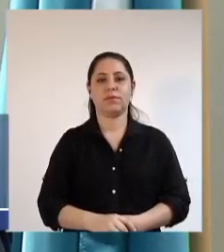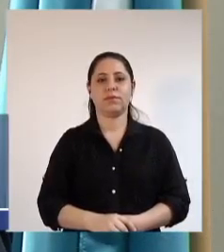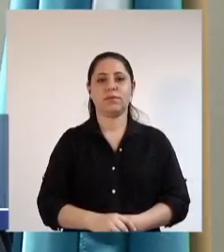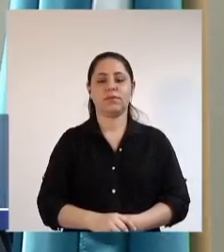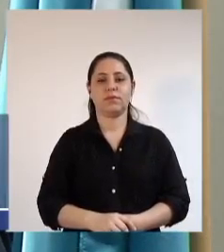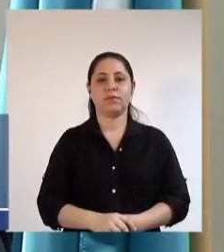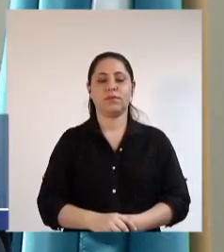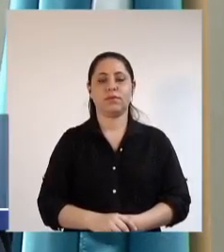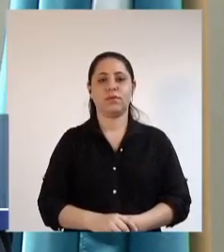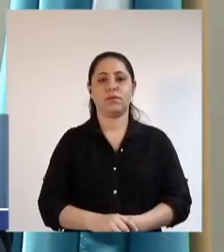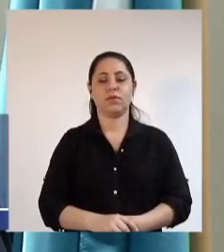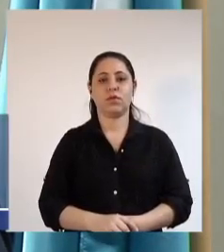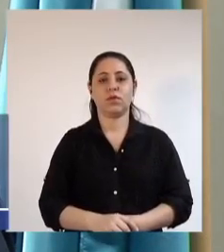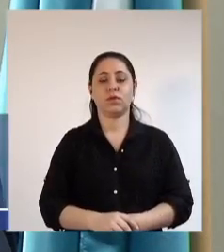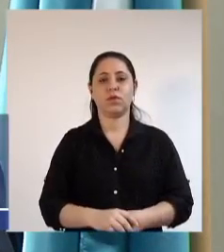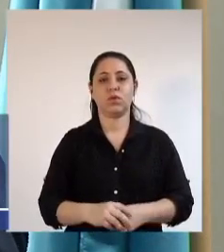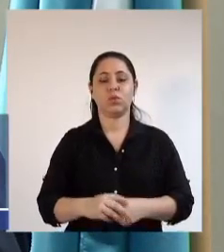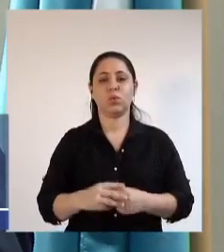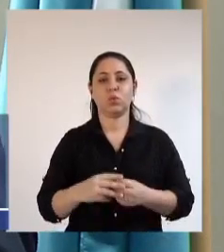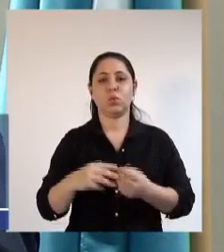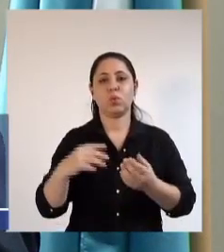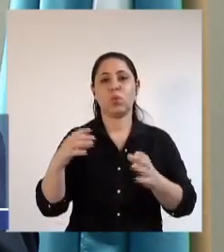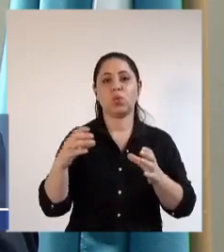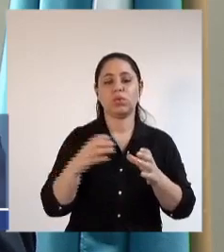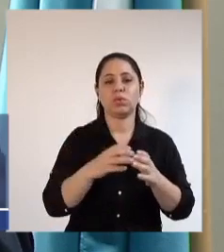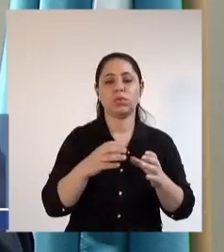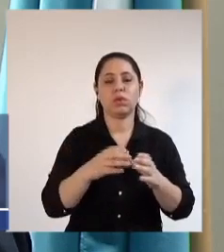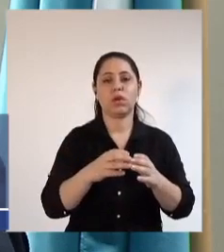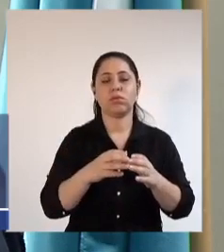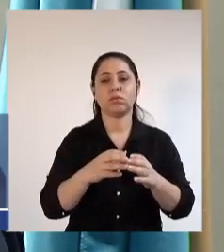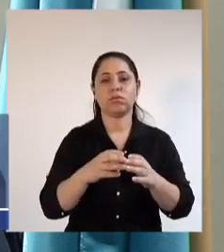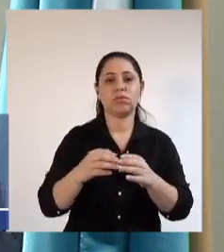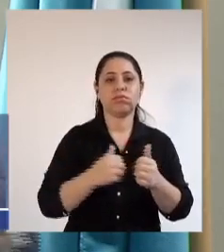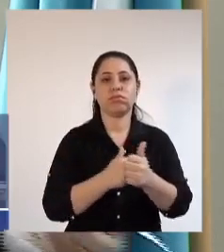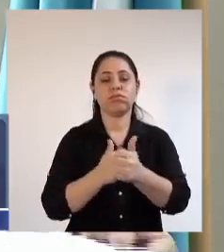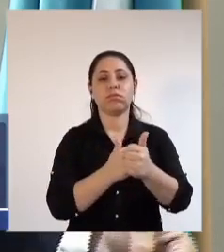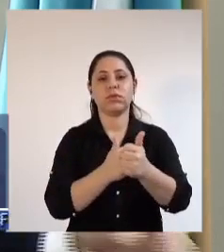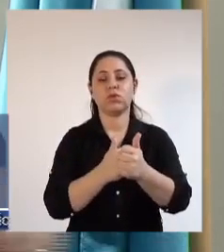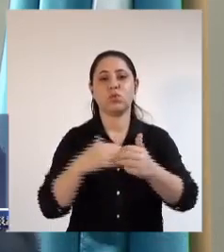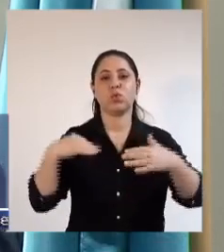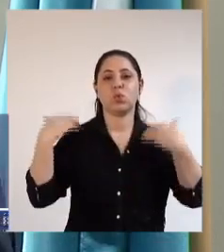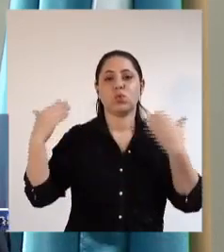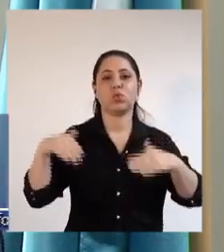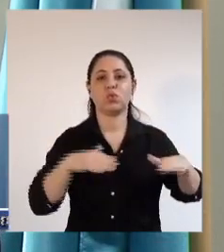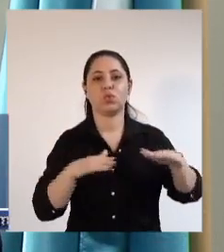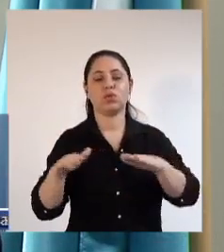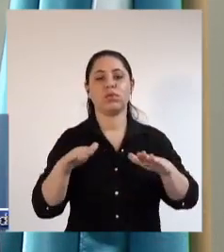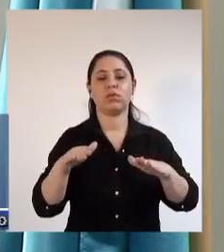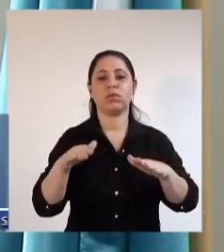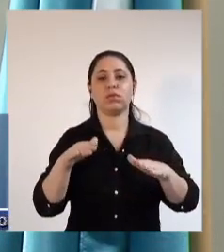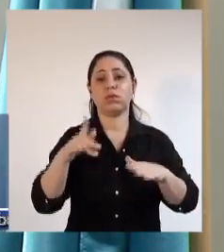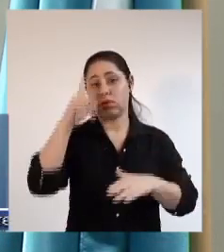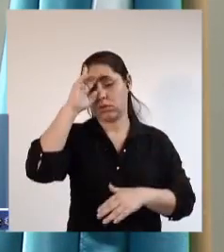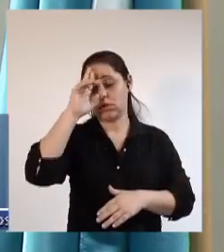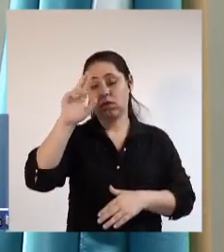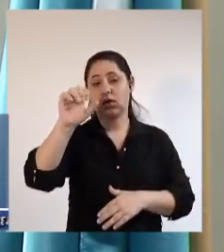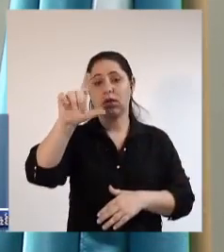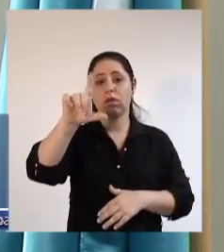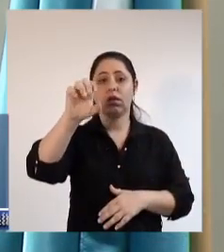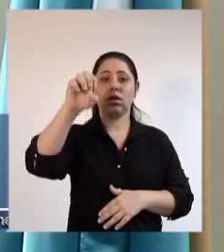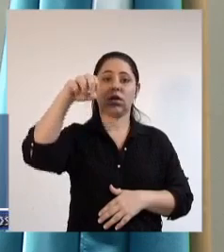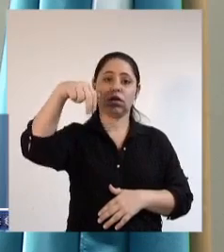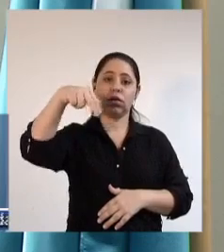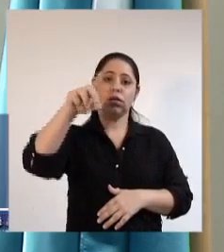sindicato estadual de guias de turismo de mato grosso do sul o titular leandro carlos silva